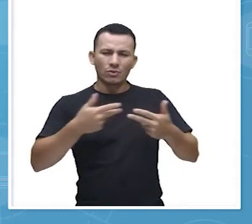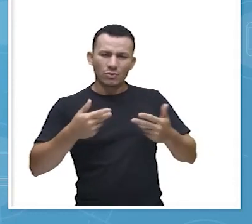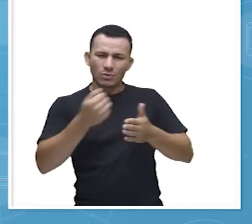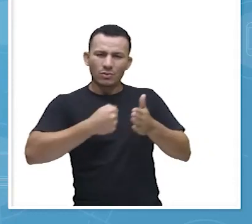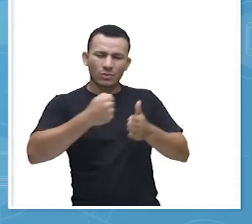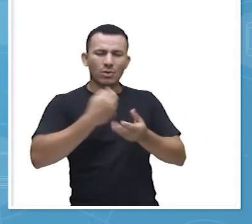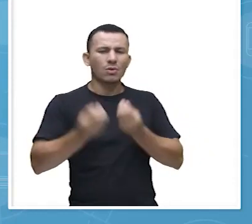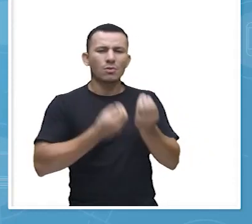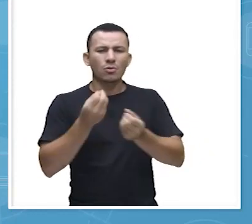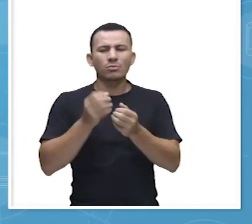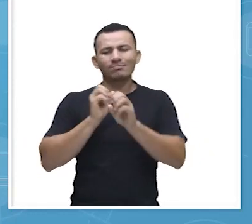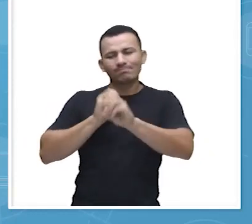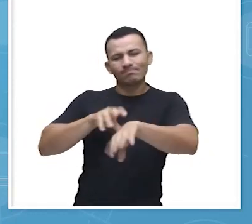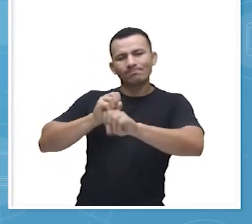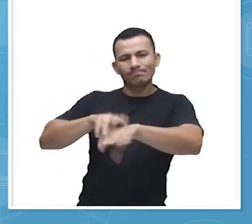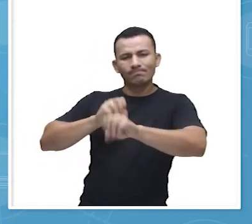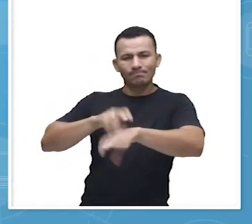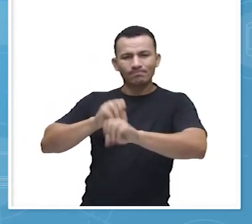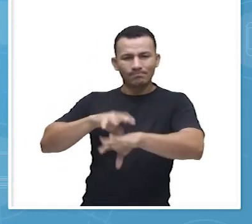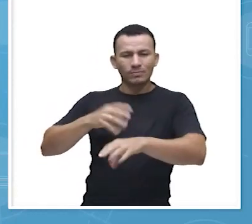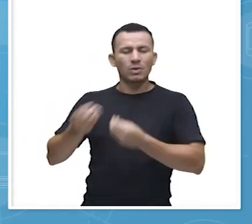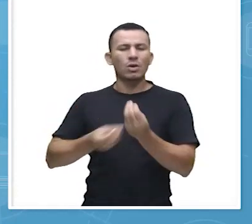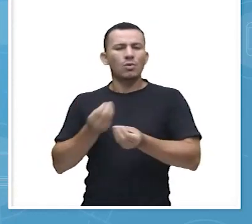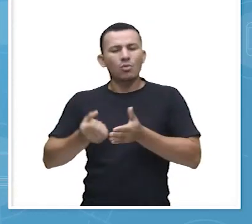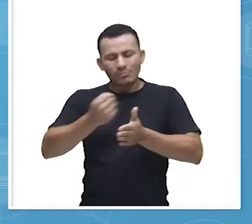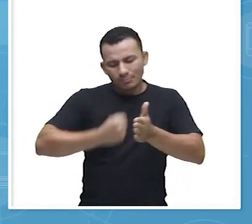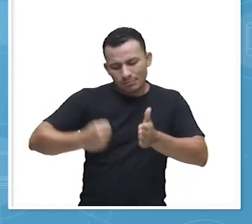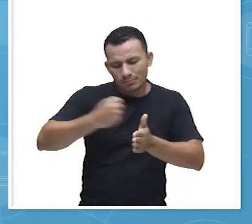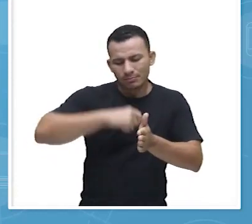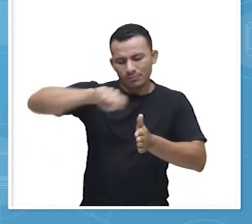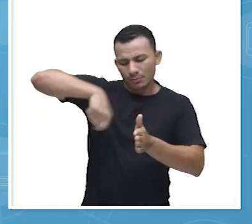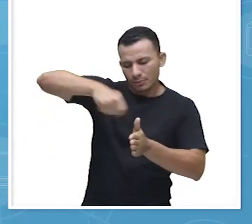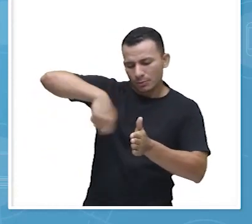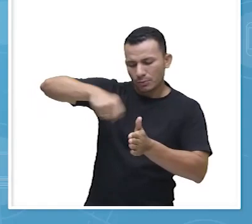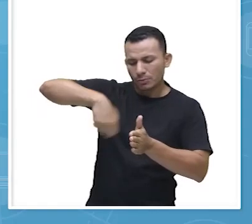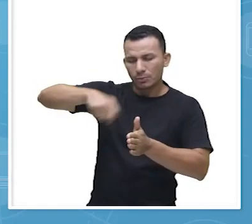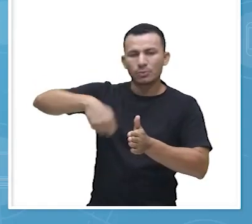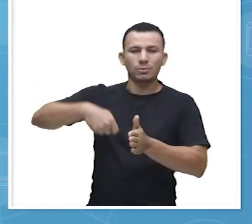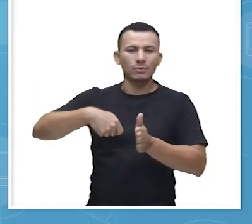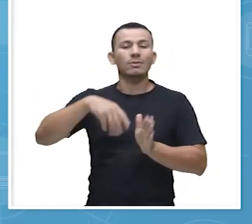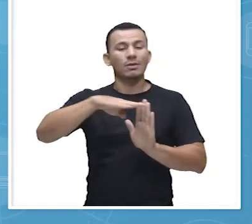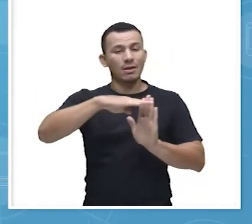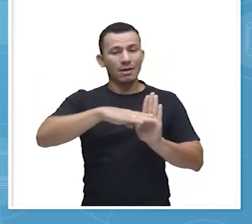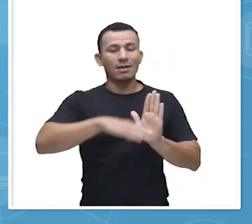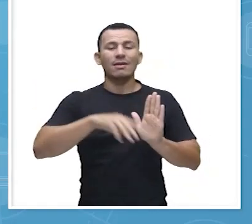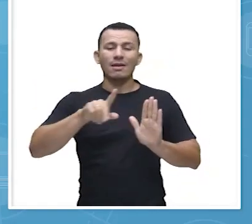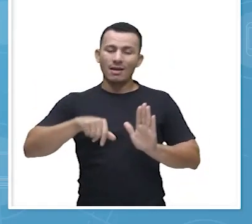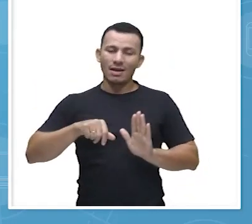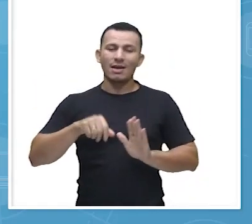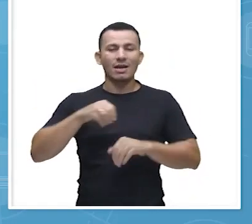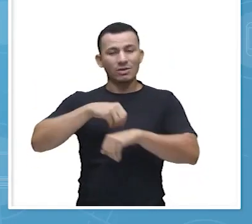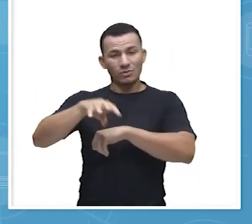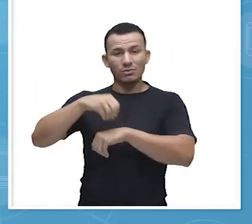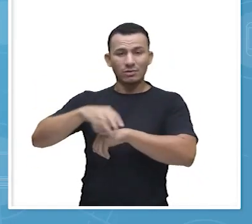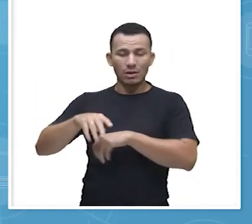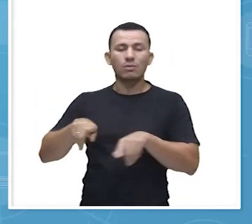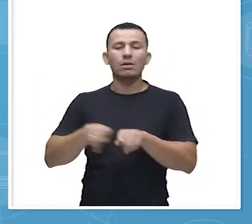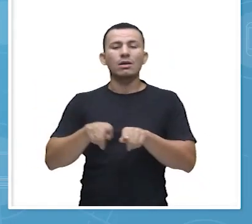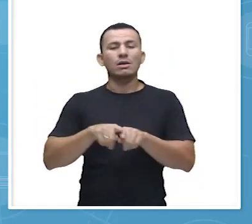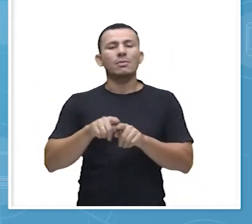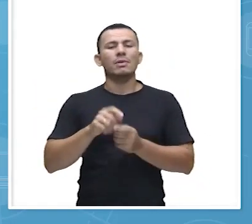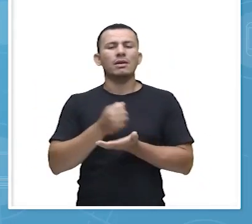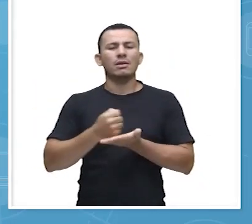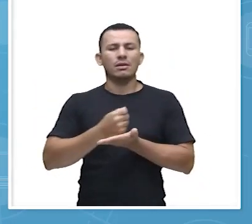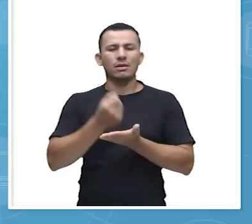ensina a montar um produto, a como mexer em algum aparelho e assim por diante. A receita médica, ela me ensina